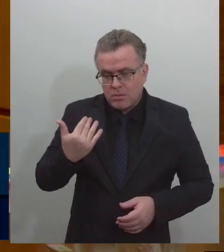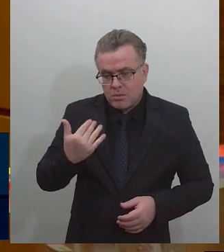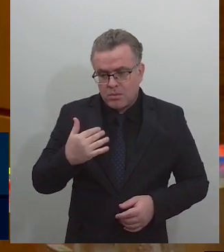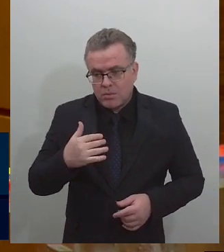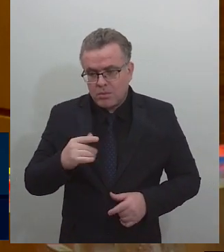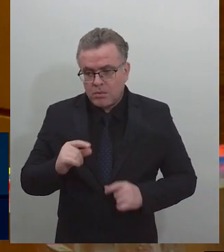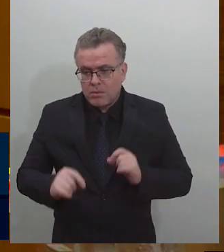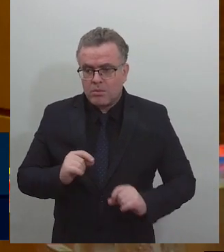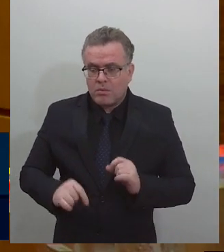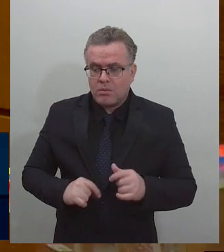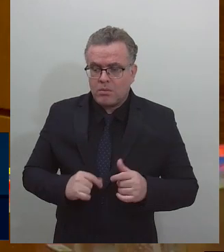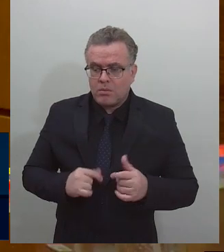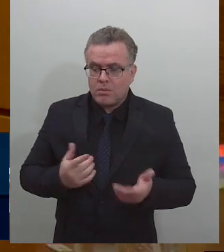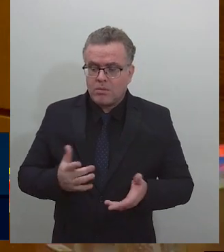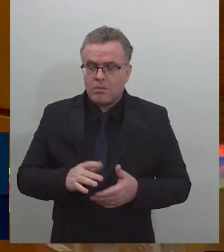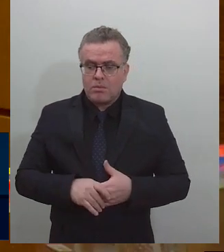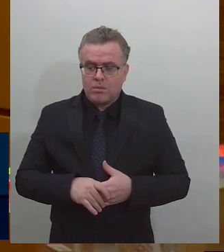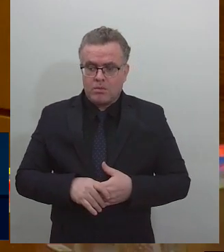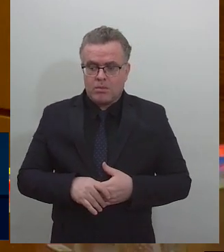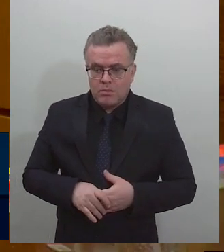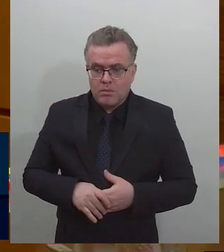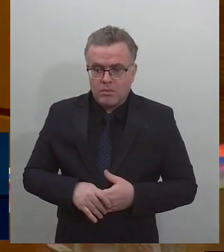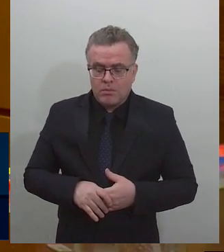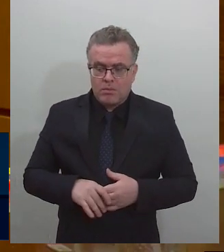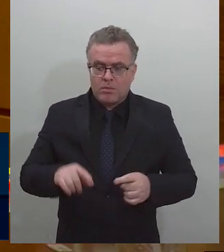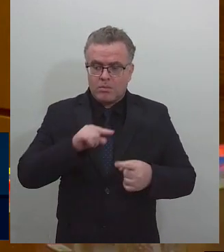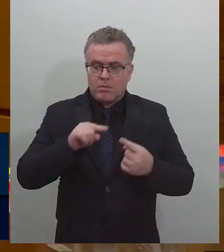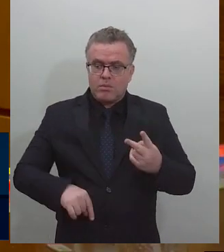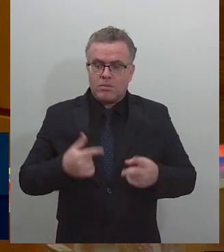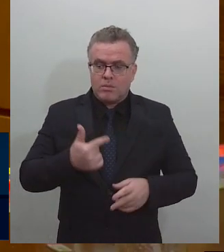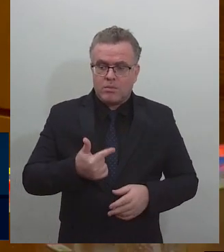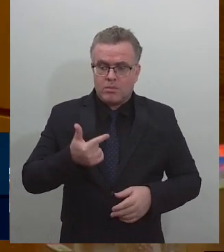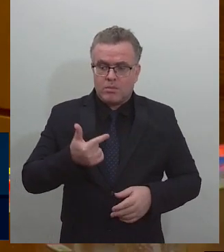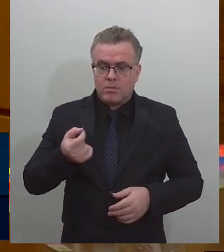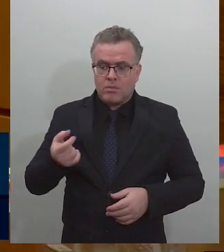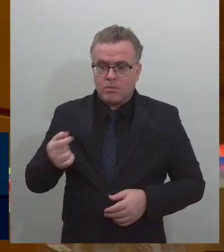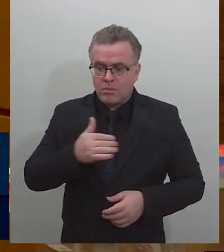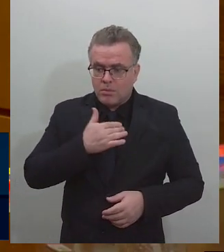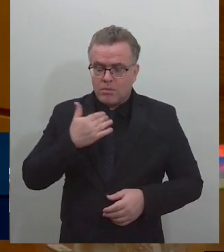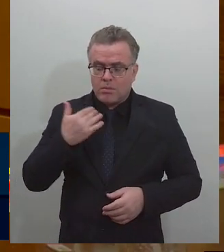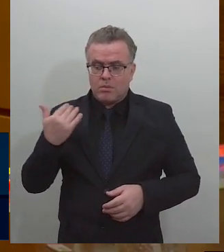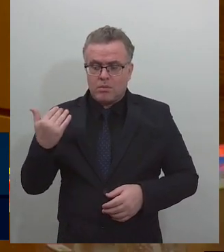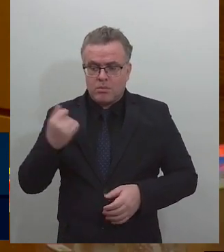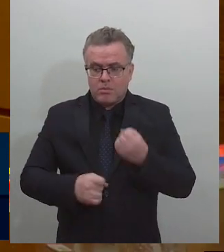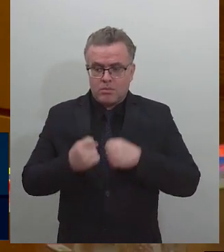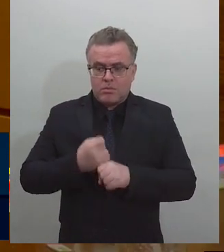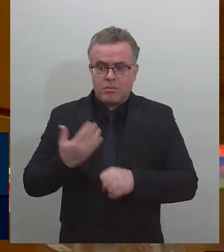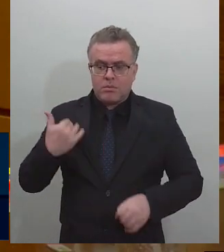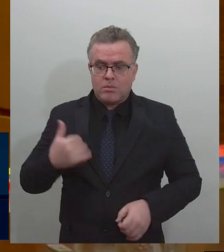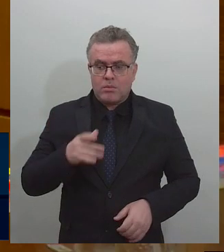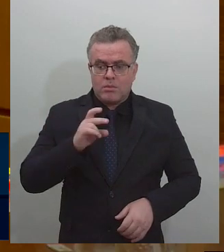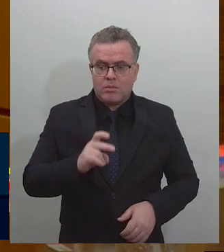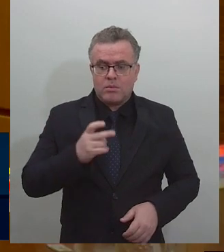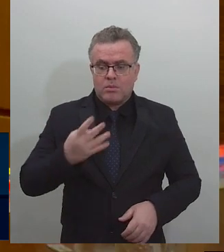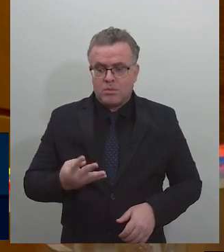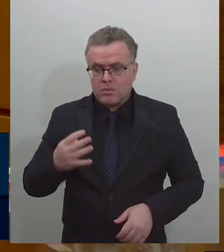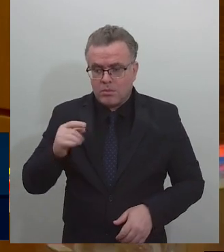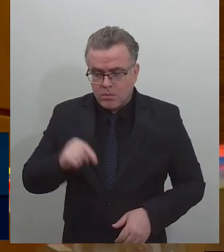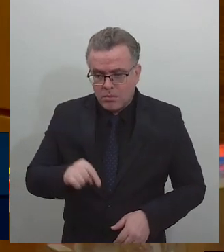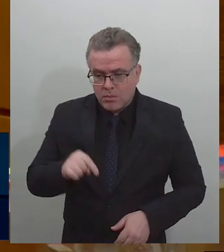Entre elas, 200 morreram no ano passado e 54 em 2023.